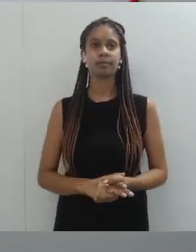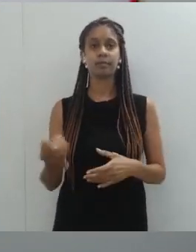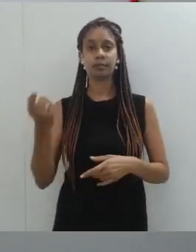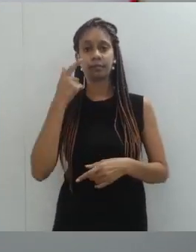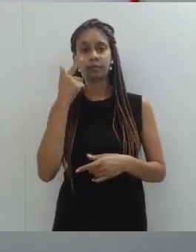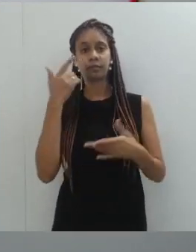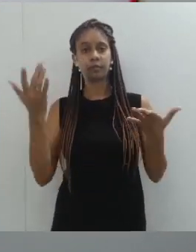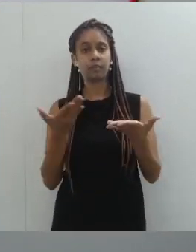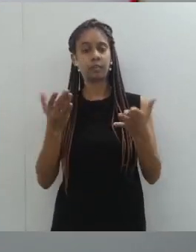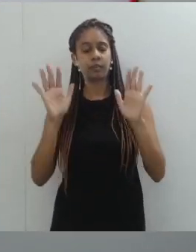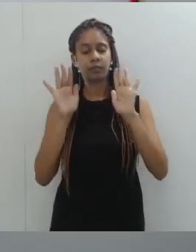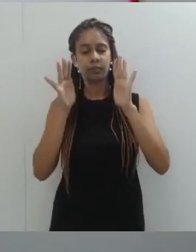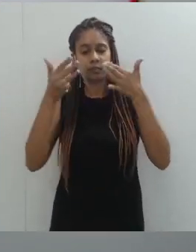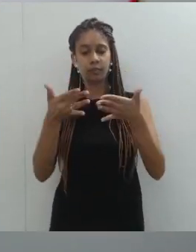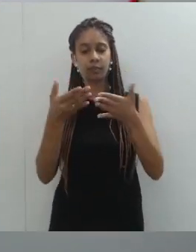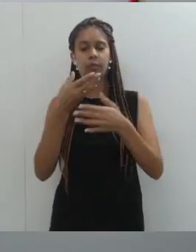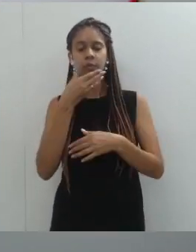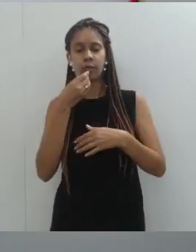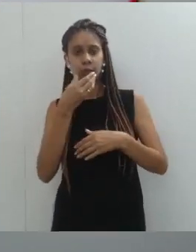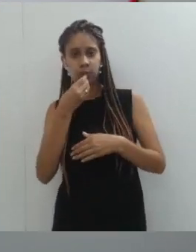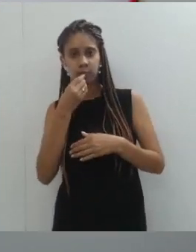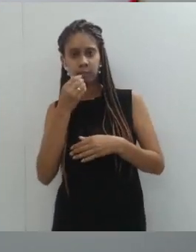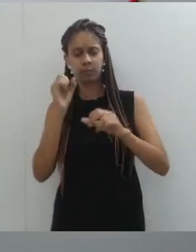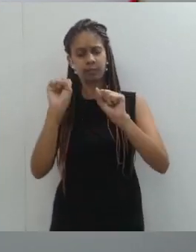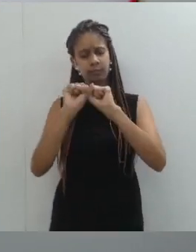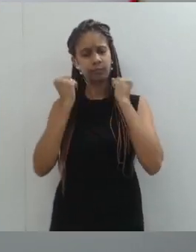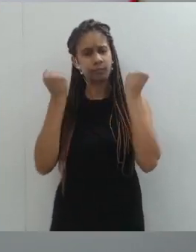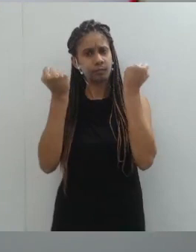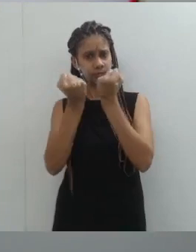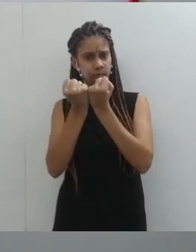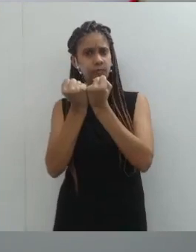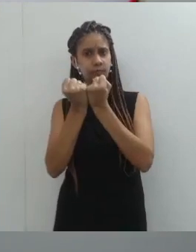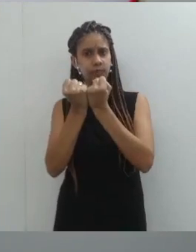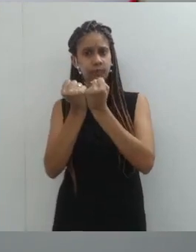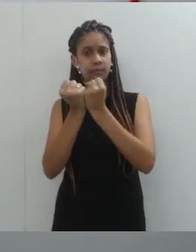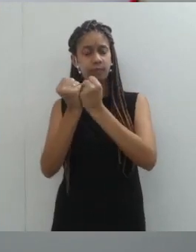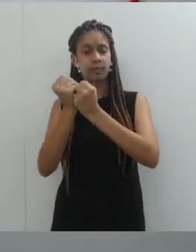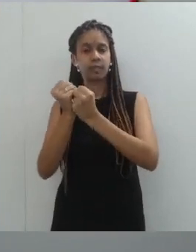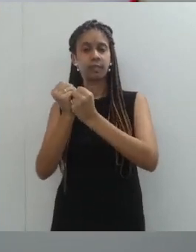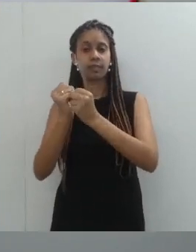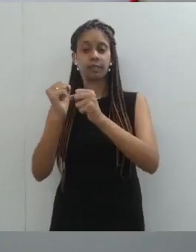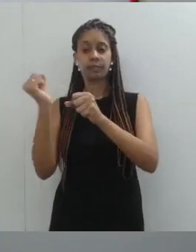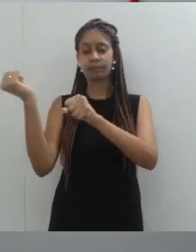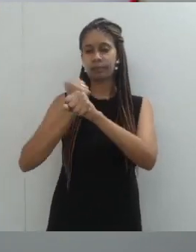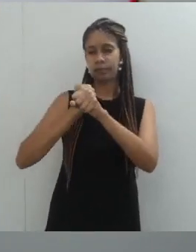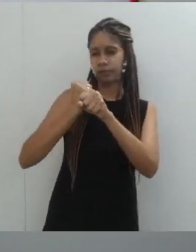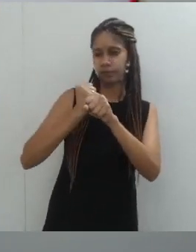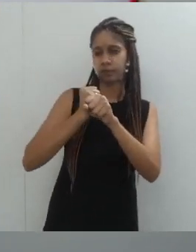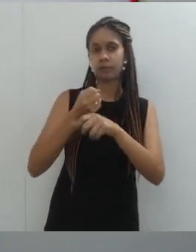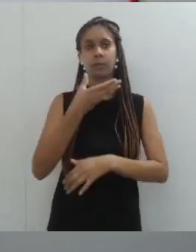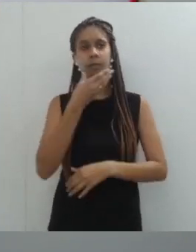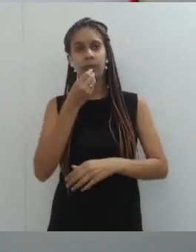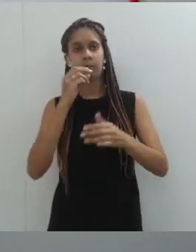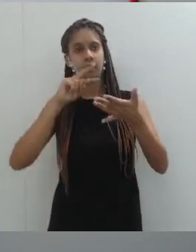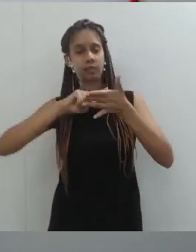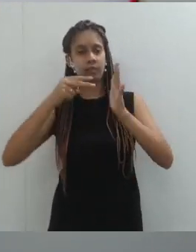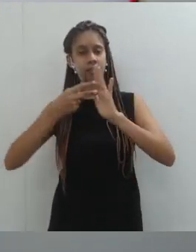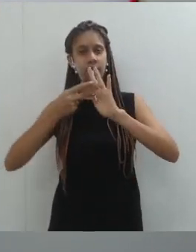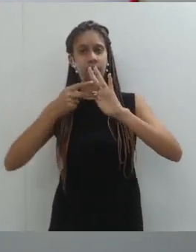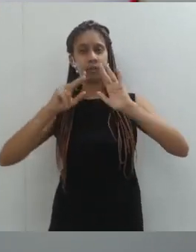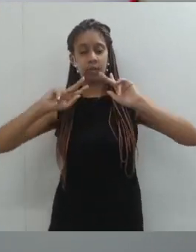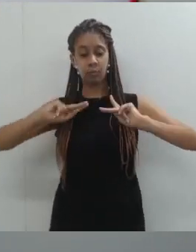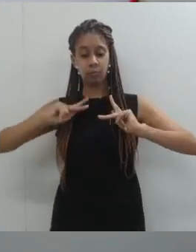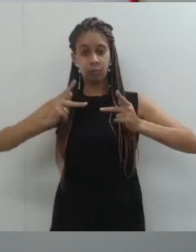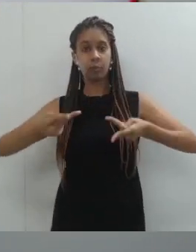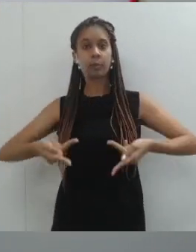Homem, sociedade e tempo. Esse homem é no sentido de humanidade, tá bem? Que isso fique